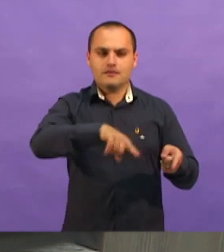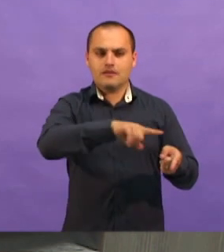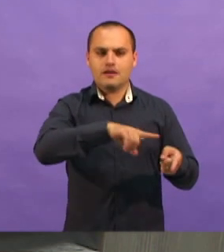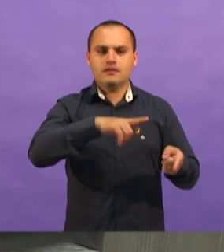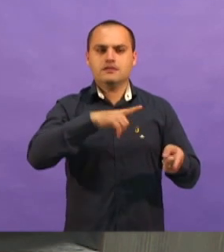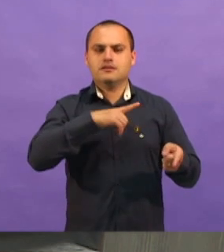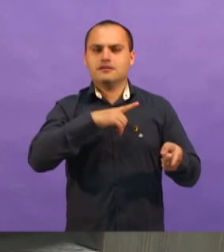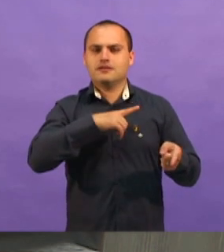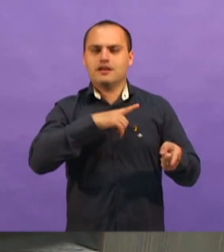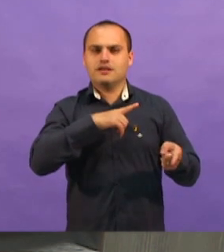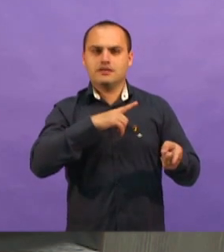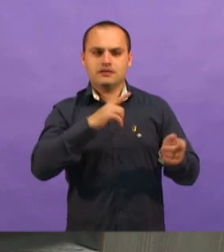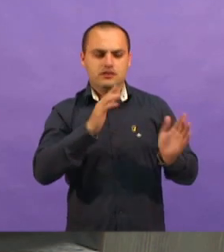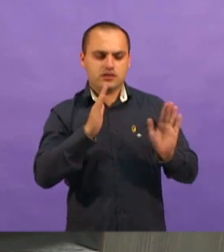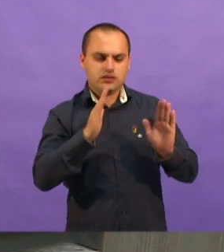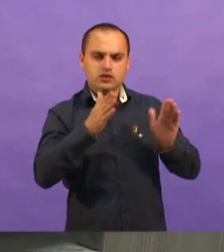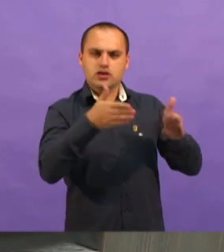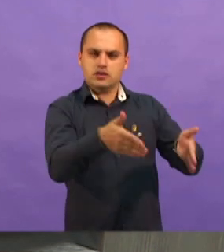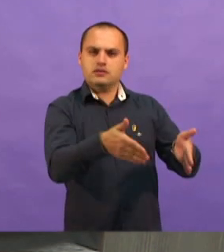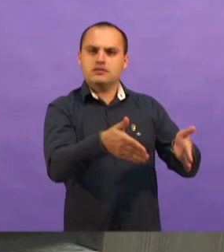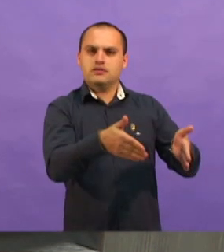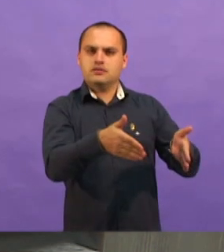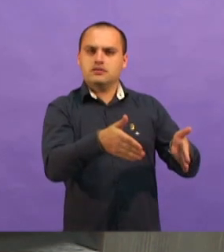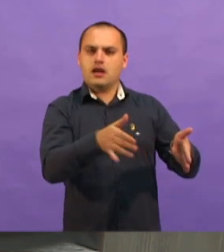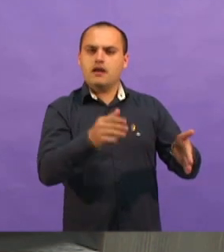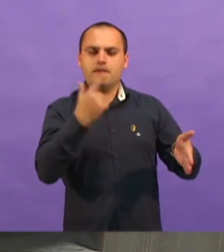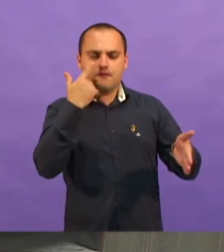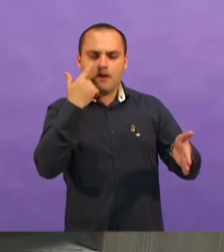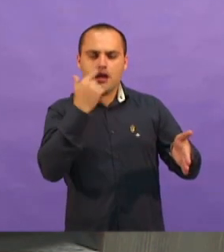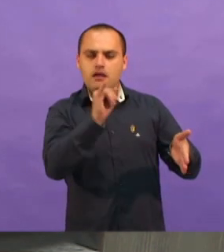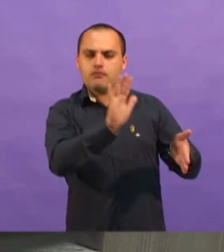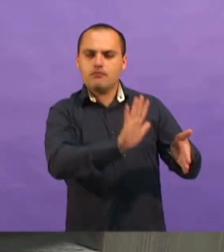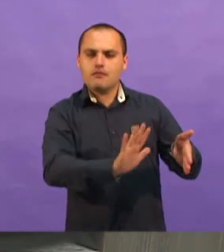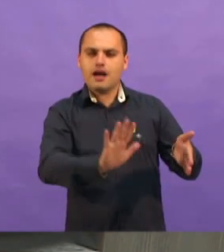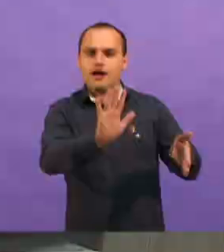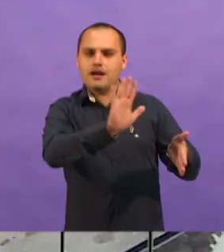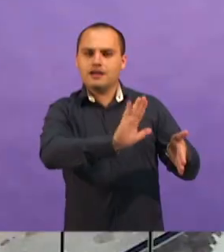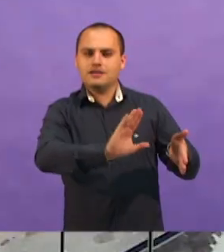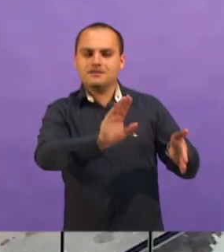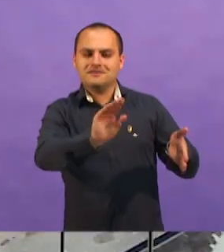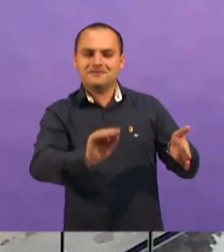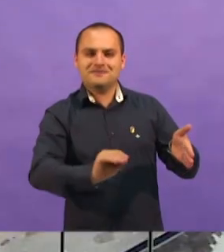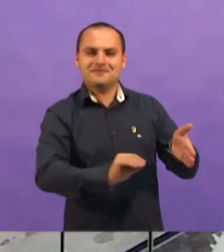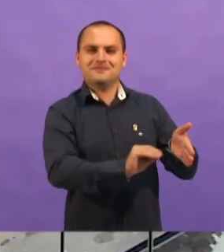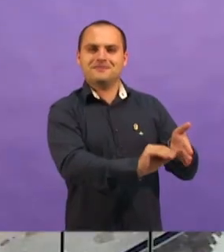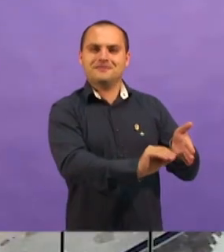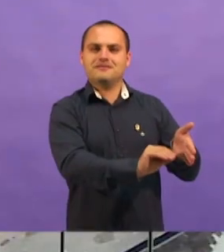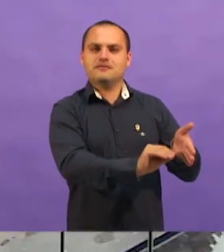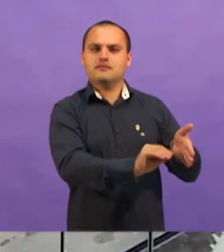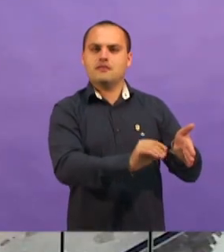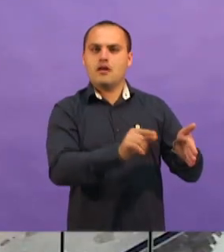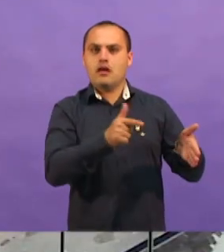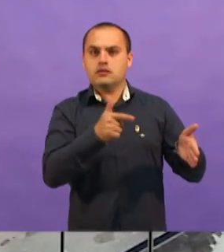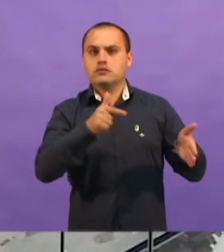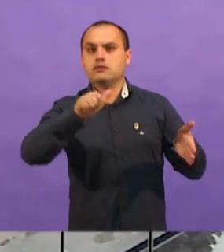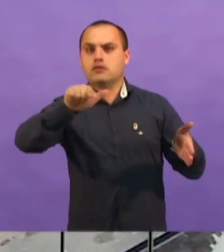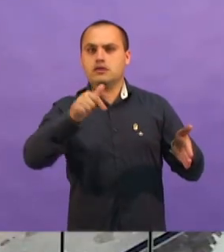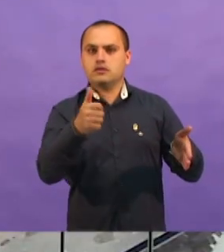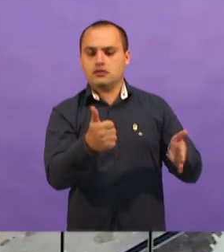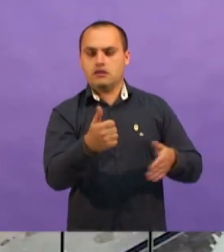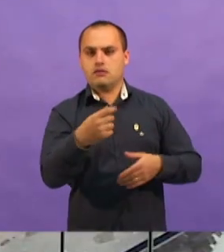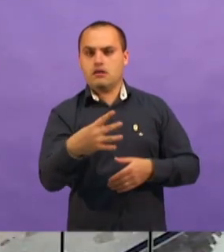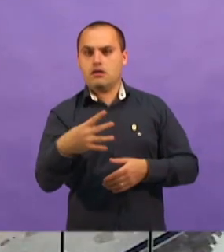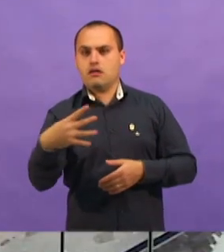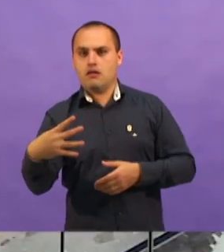nós acabamos escolhendo as fotografias, assim, tocantes na sua singeleza, né? As outras 144 páginas